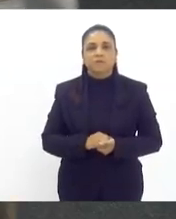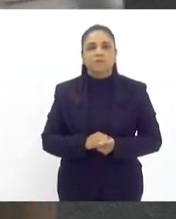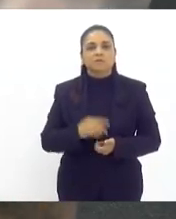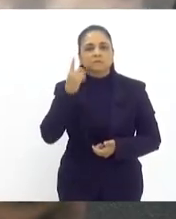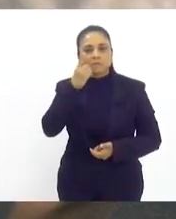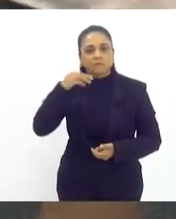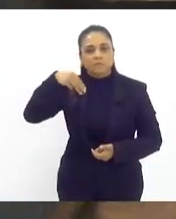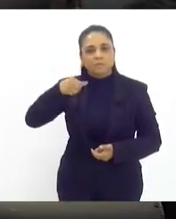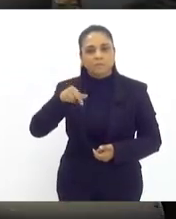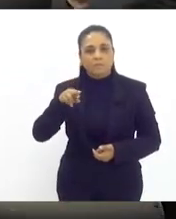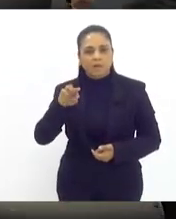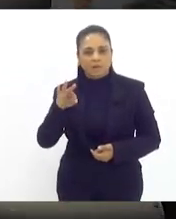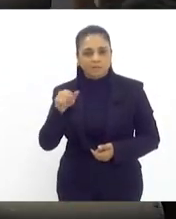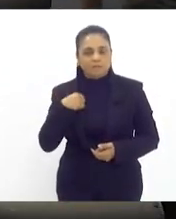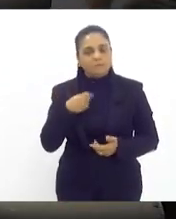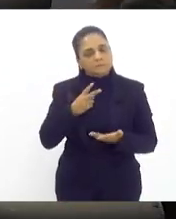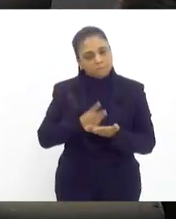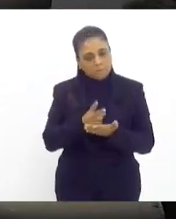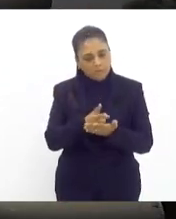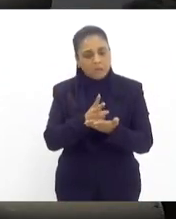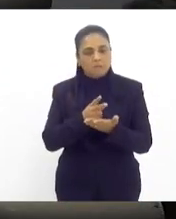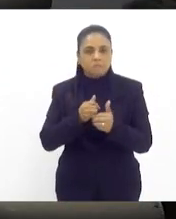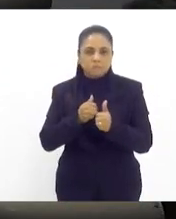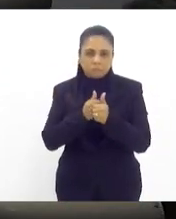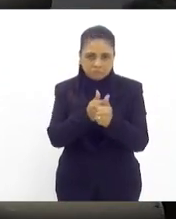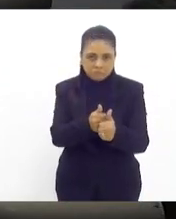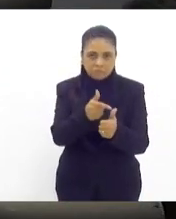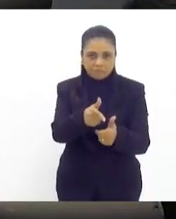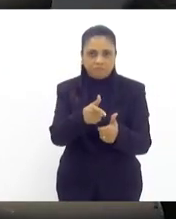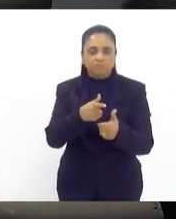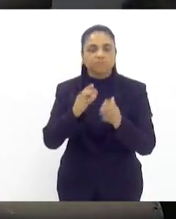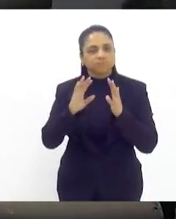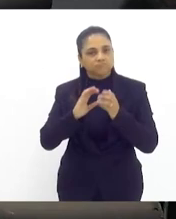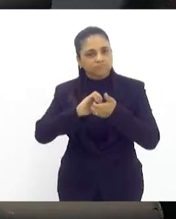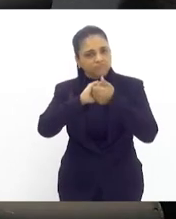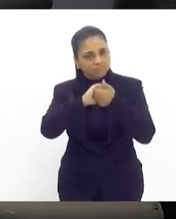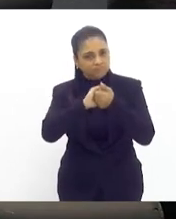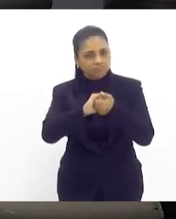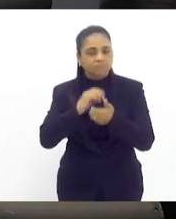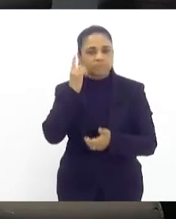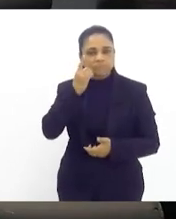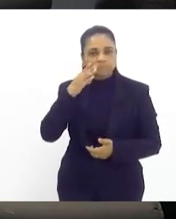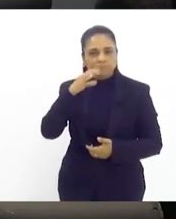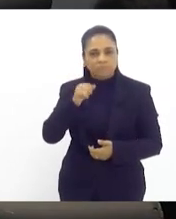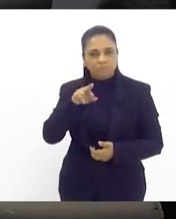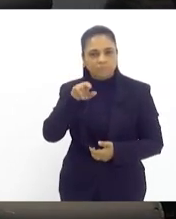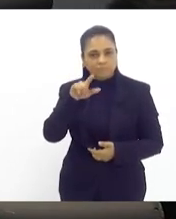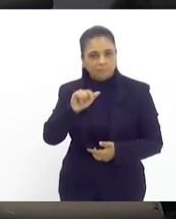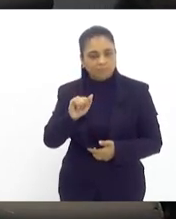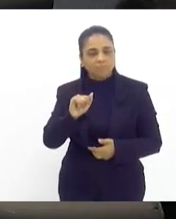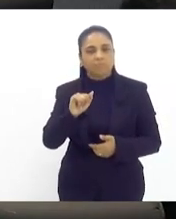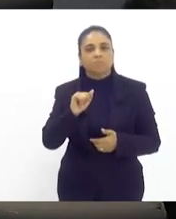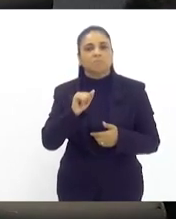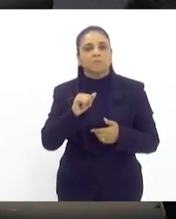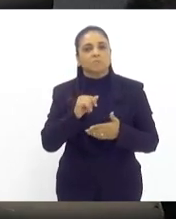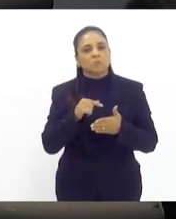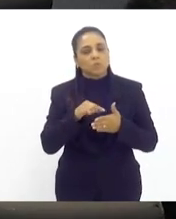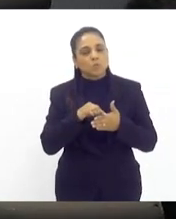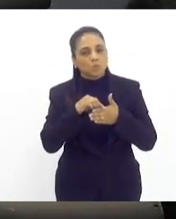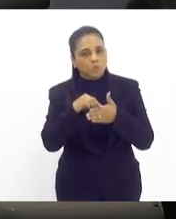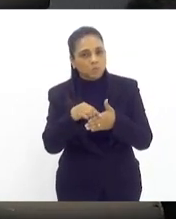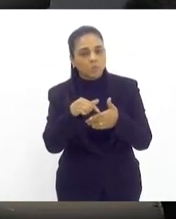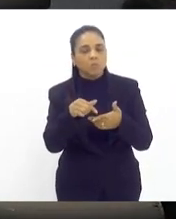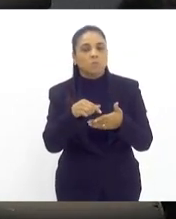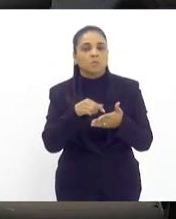Marta Rocha na mesma linha eu quero saudar que a deputada Carla Machado pela sua indicação não poderia